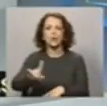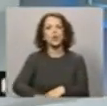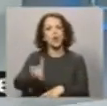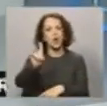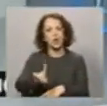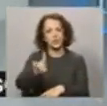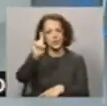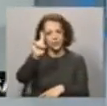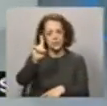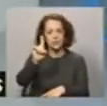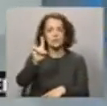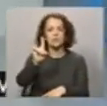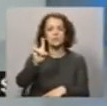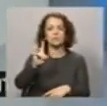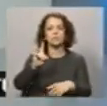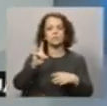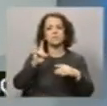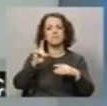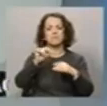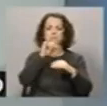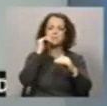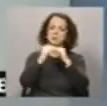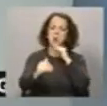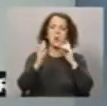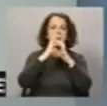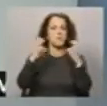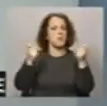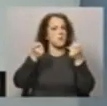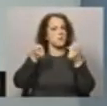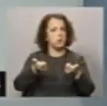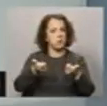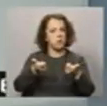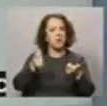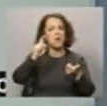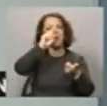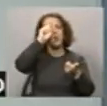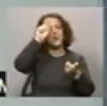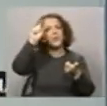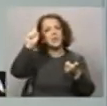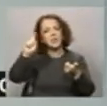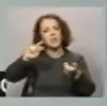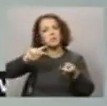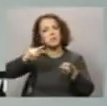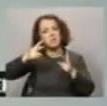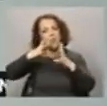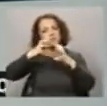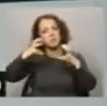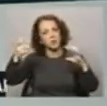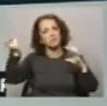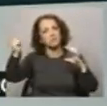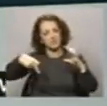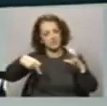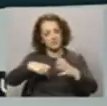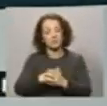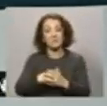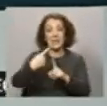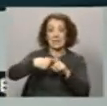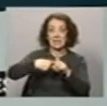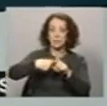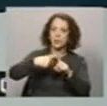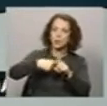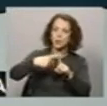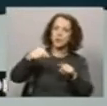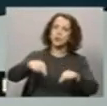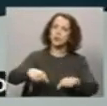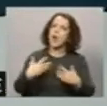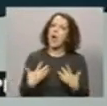ter então um dia de céu pouco nublado, gradualmente aumenta a nebulosidade, principalmente por nuvens altas. As temperaturas agradáveis